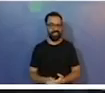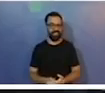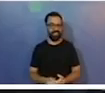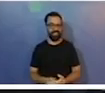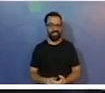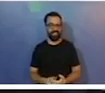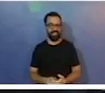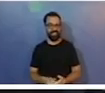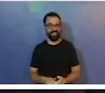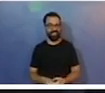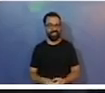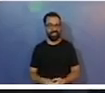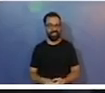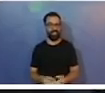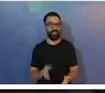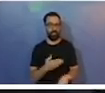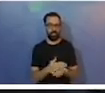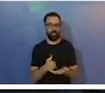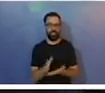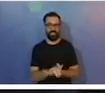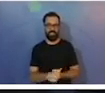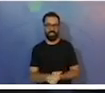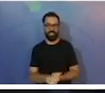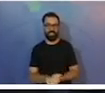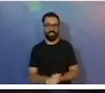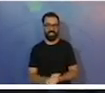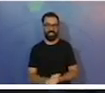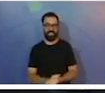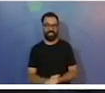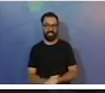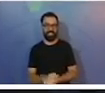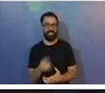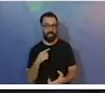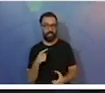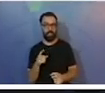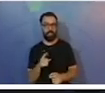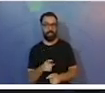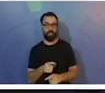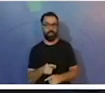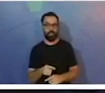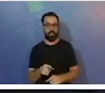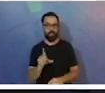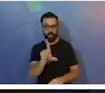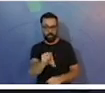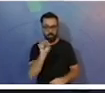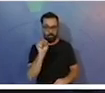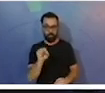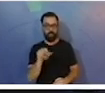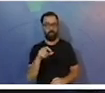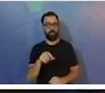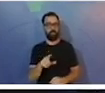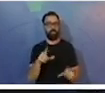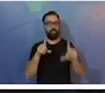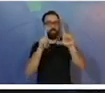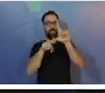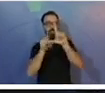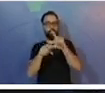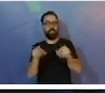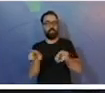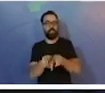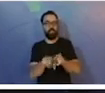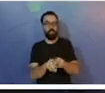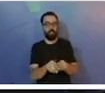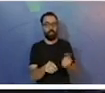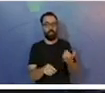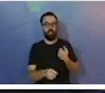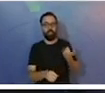Professora Adriana, pode começar a escolher. Eu tenho que escolher uma letra e um número? Uma letra e um número para ser uma coordenada e